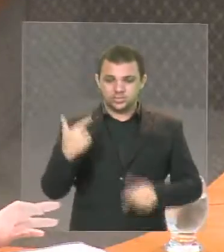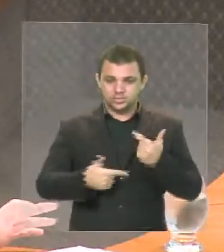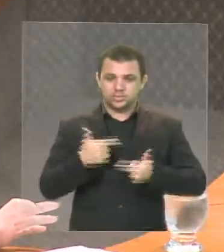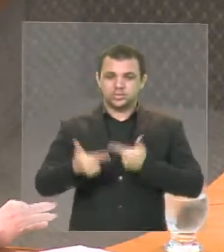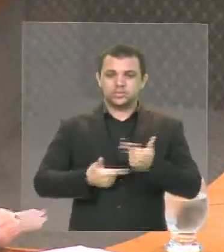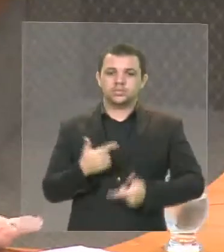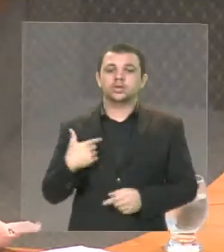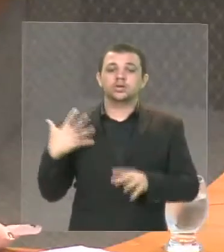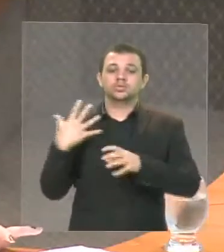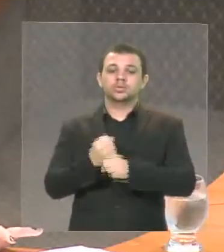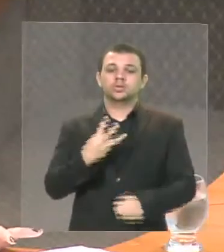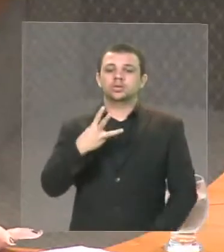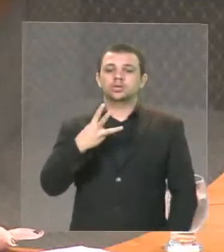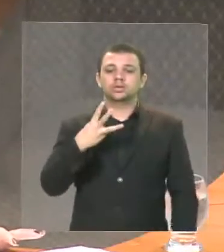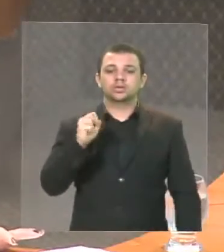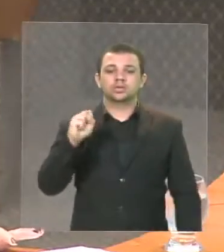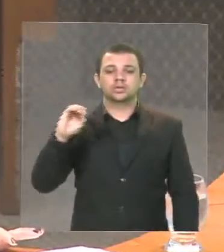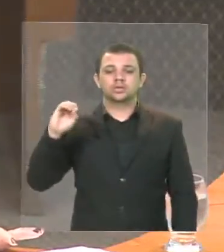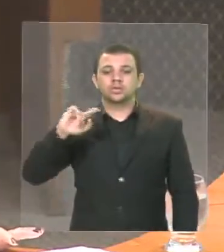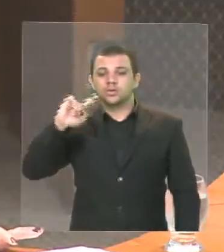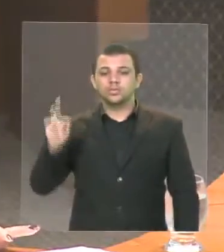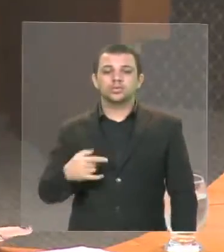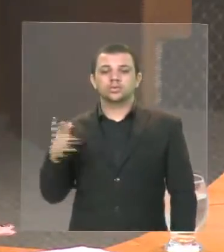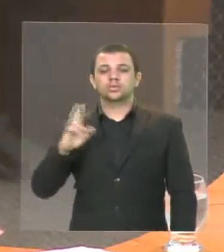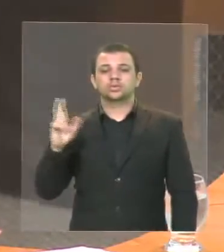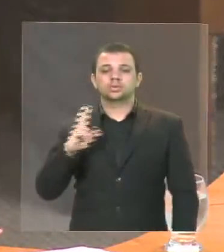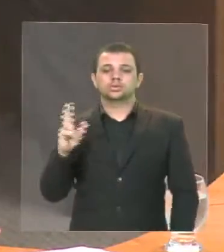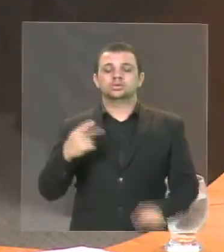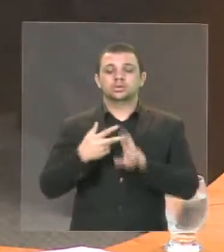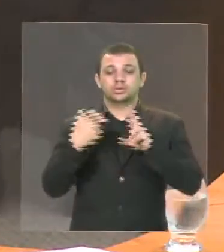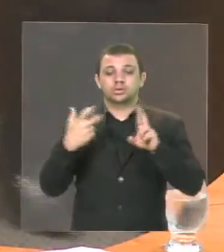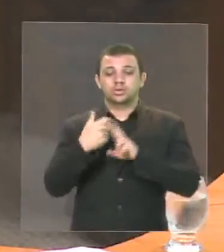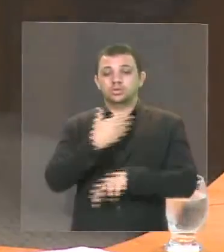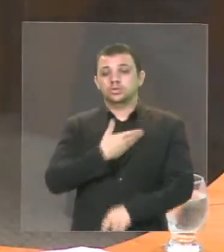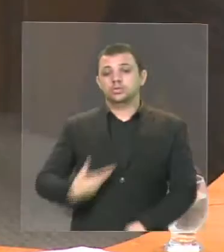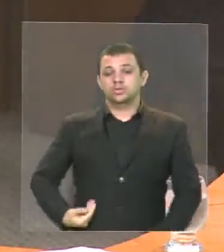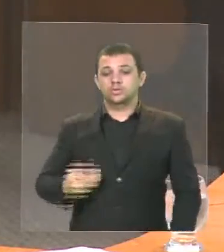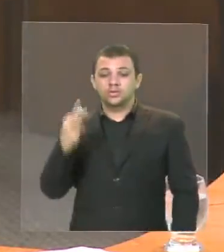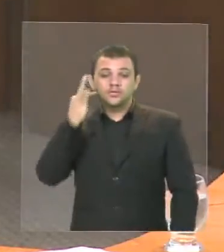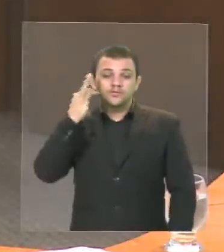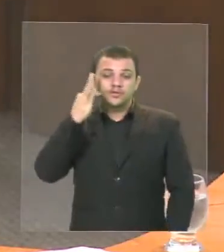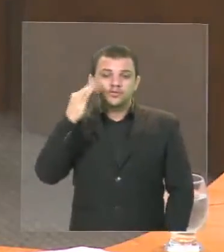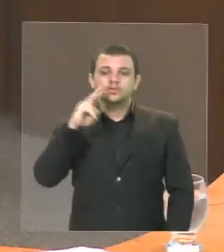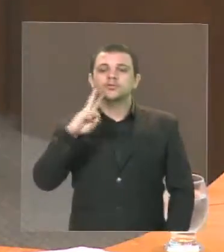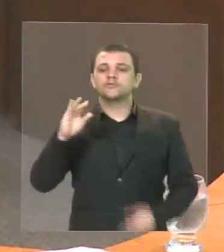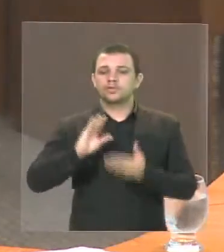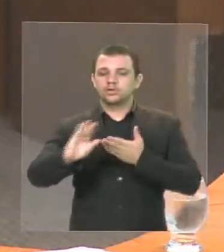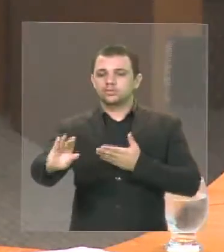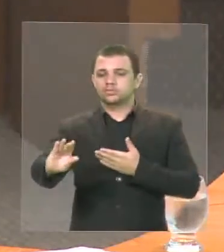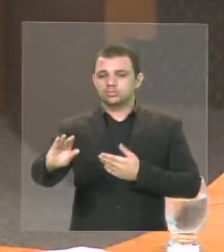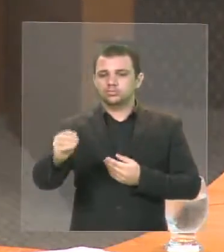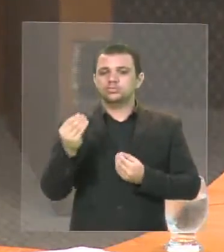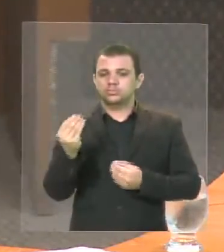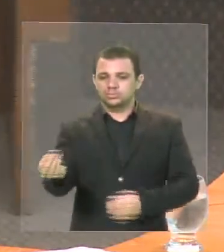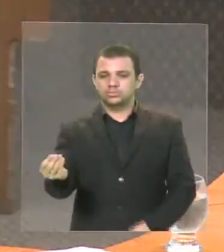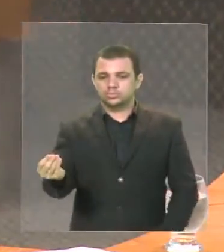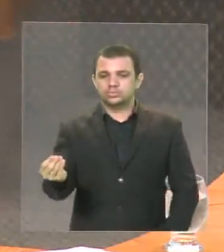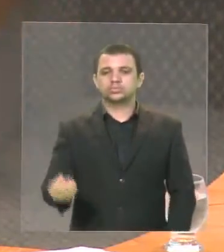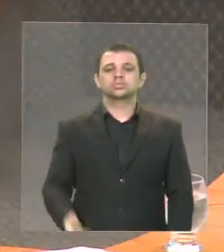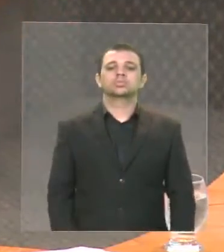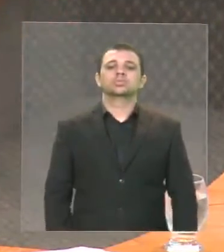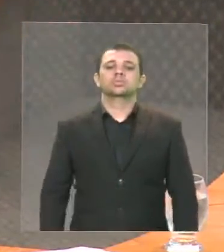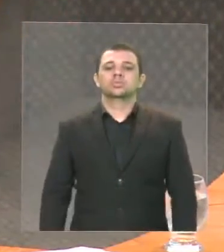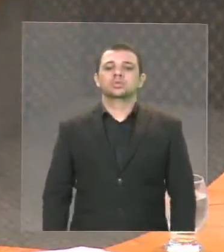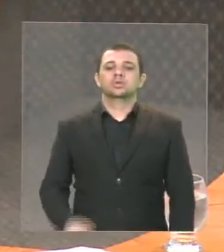380 milhões de reais de recursos extras que o governador Flávio Dino receberá na parcela